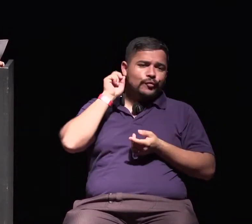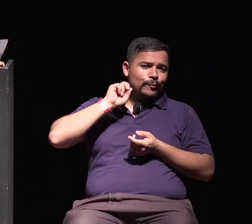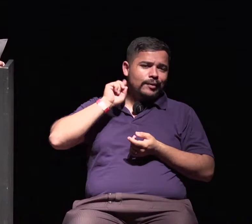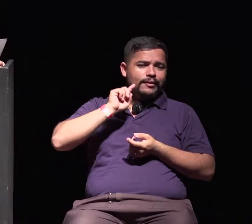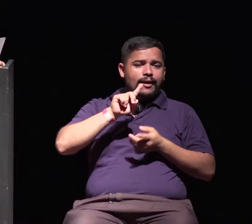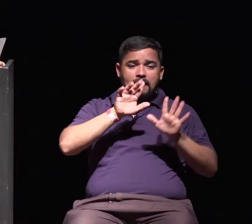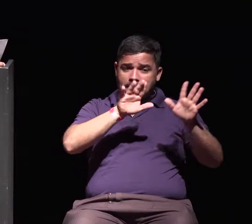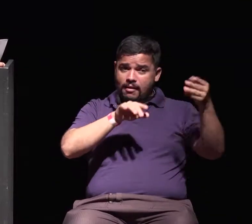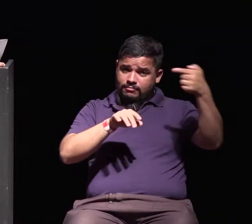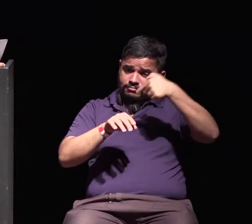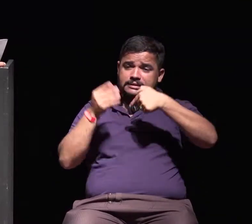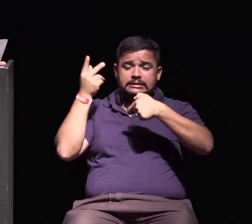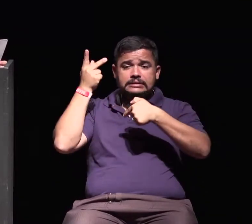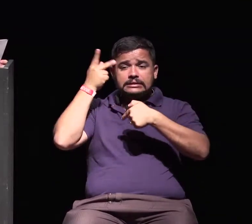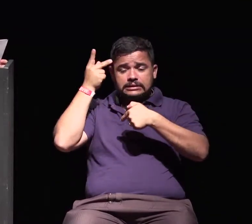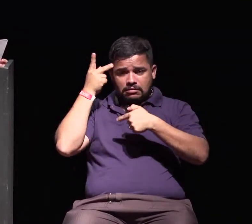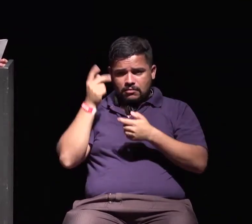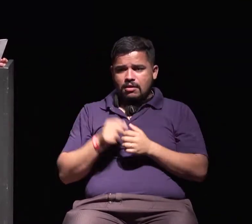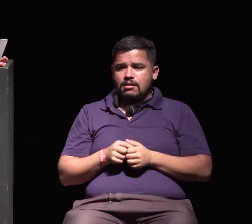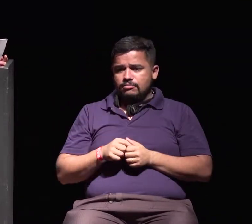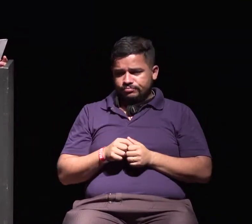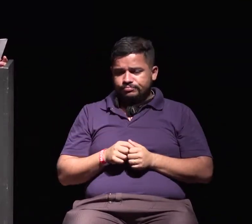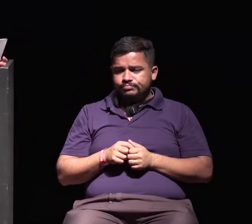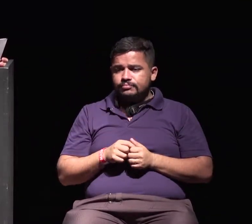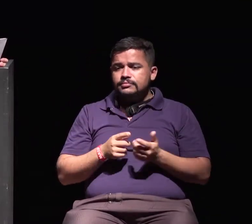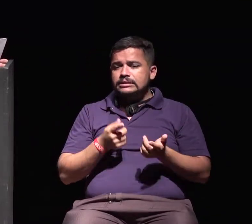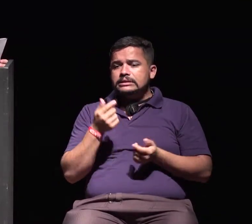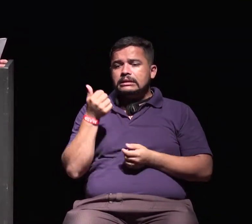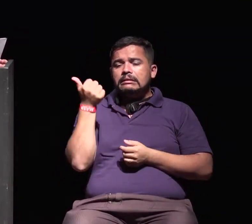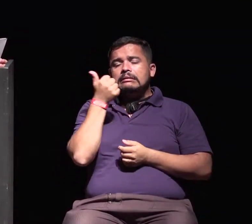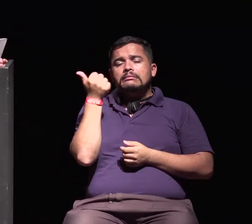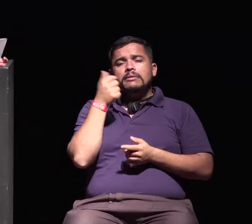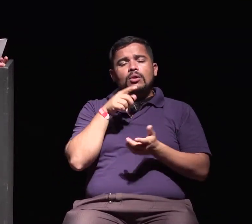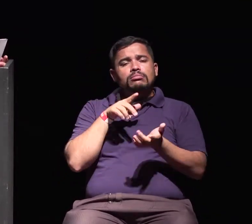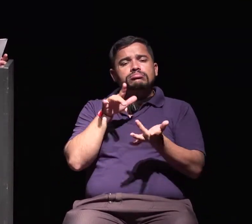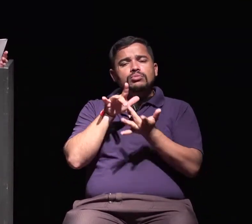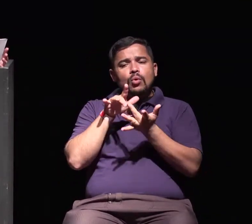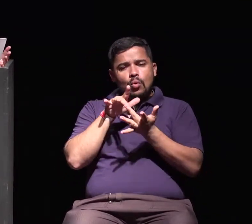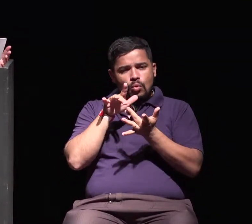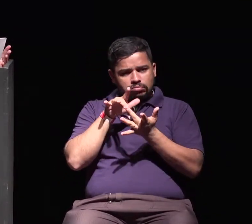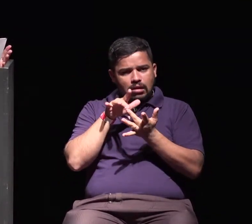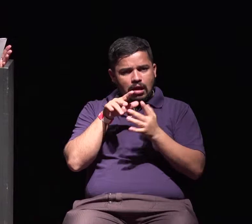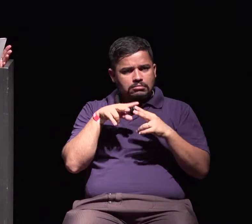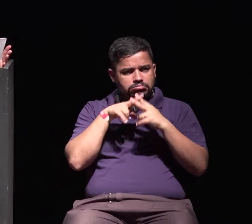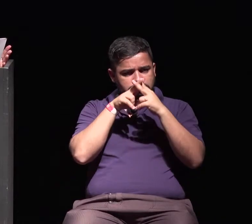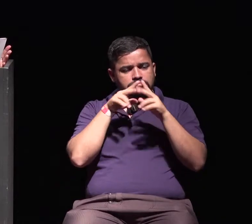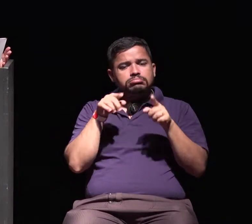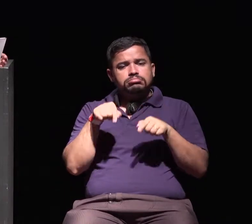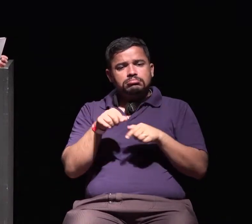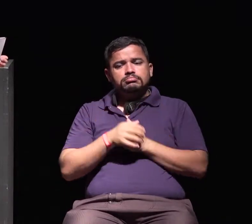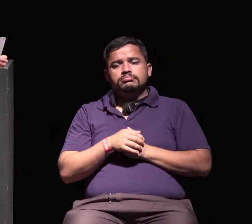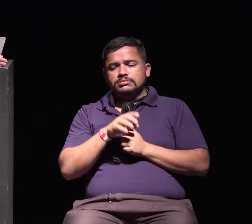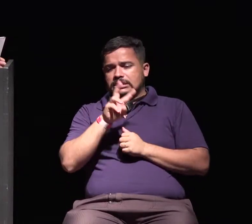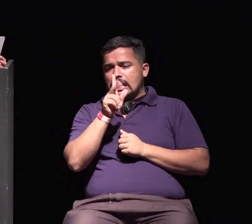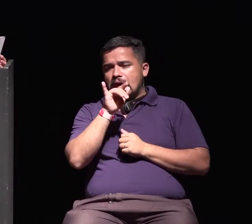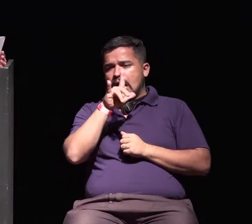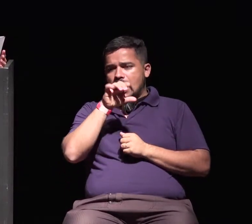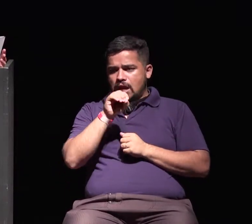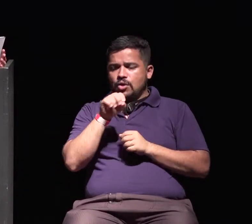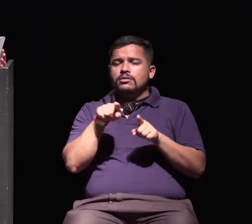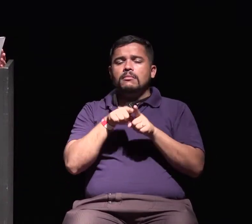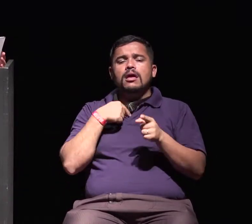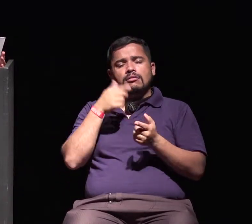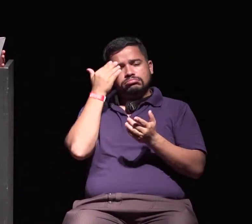São Paulo e Paris, a partir do seu primeiro contato com a obra da Lygia Clark e do Hélio Oiticica, que